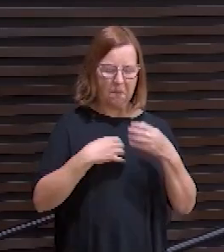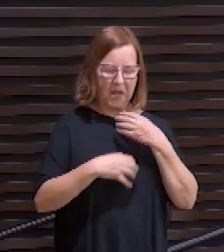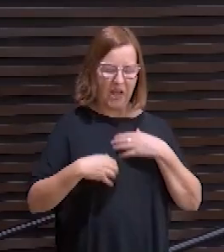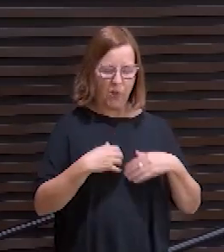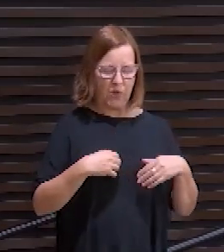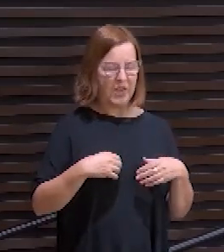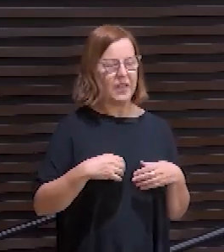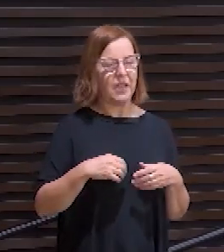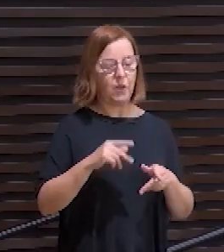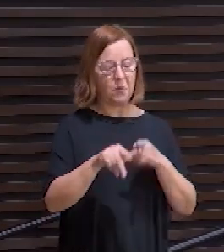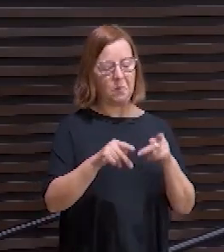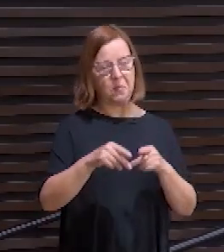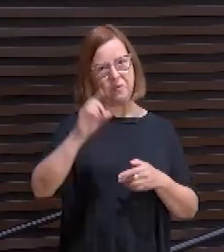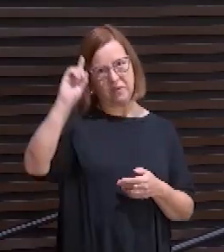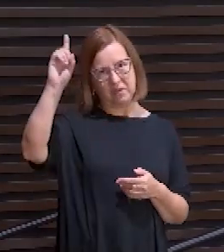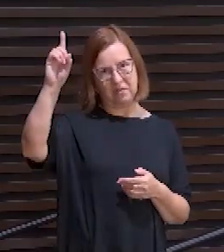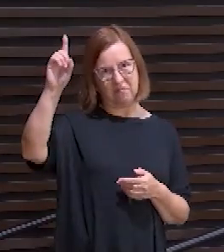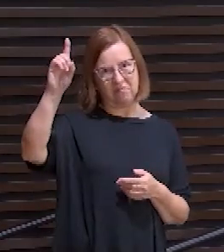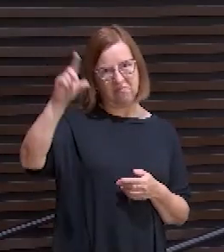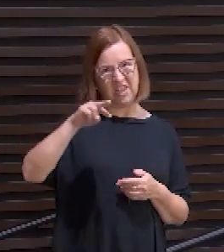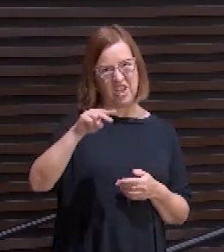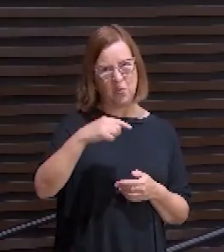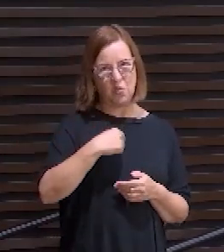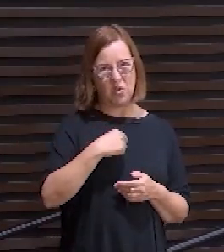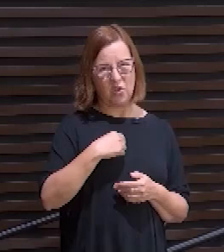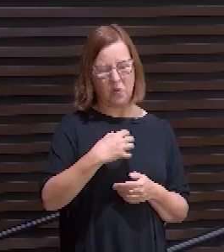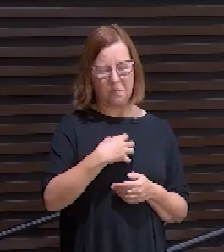É como eu estou me sentindo, meus irmãos, magoado.